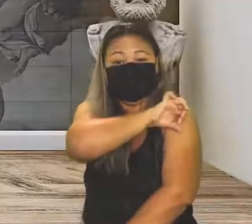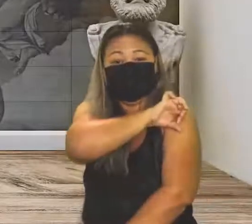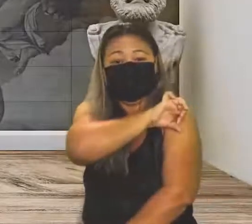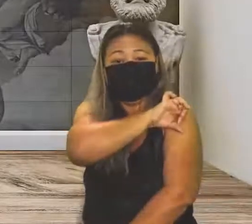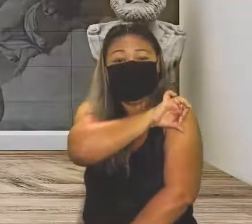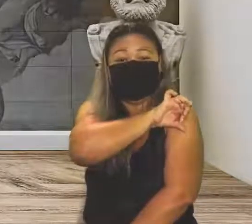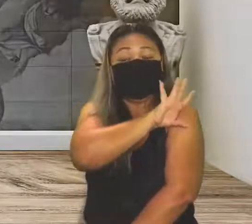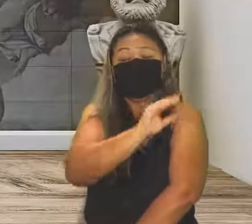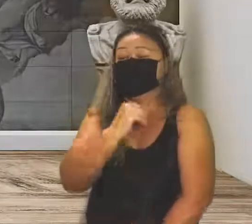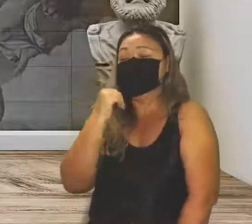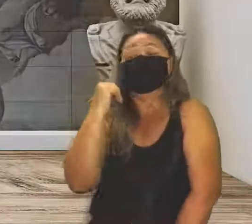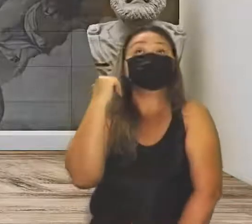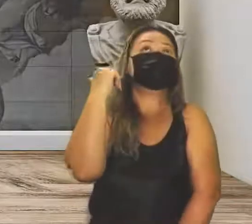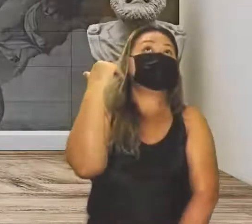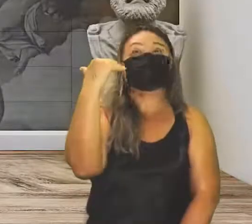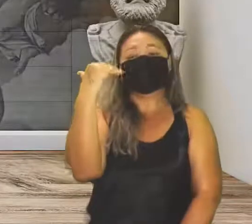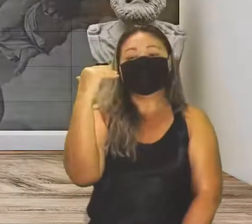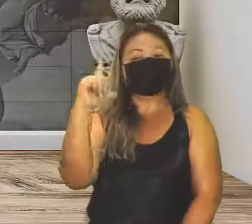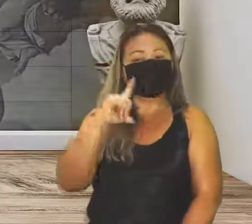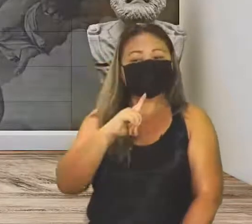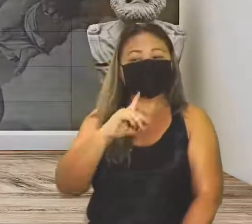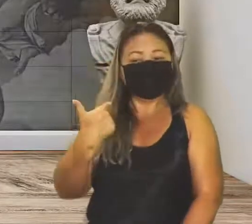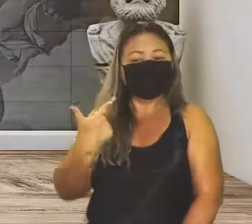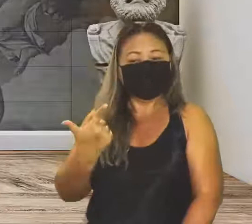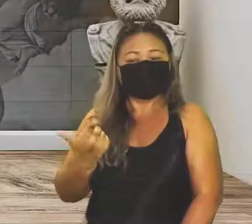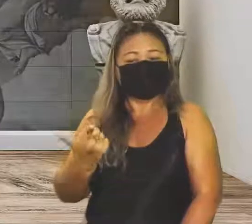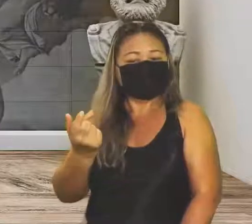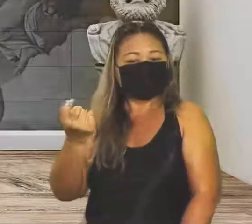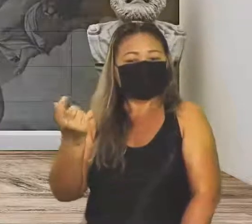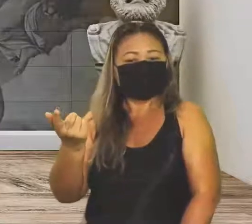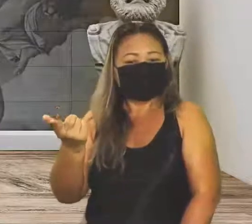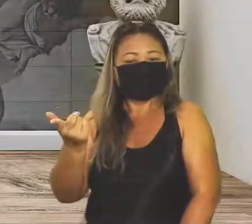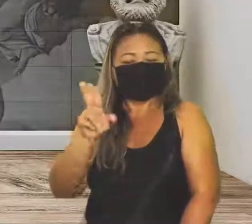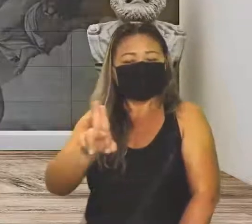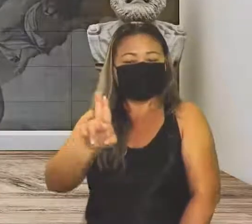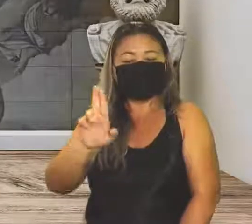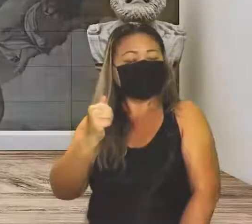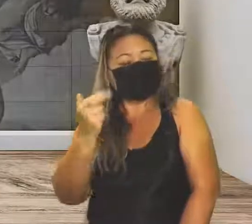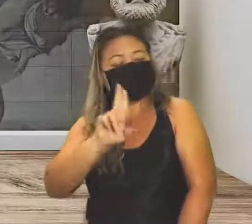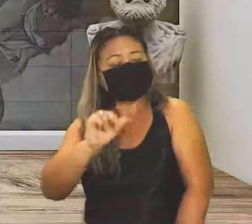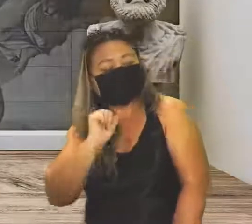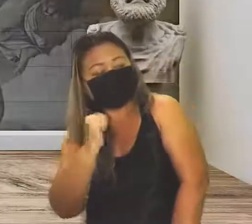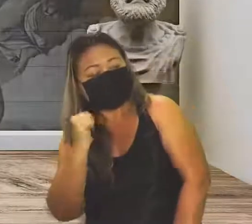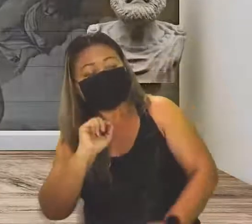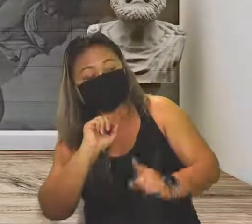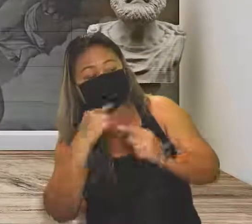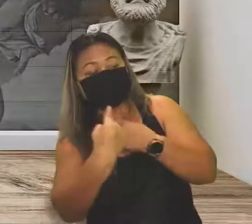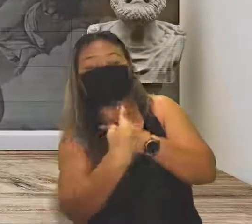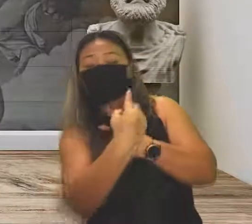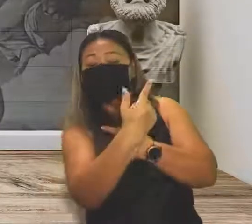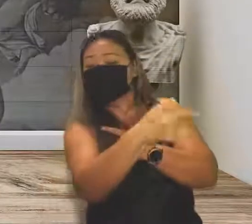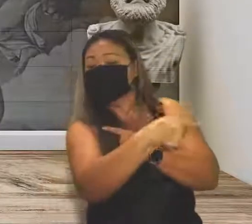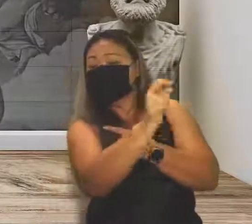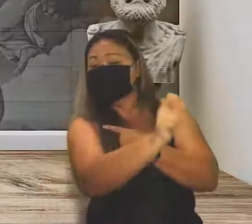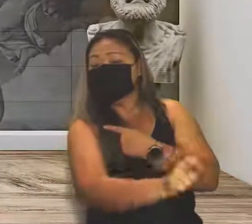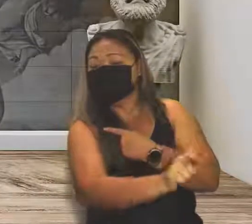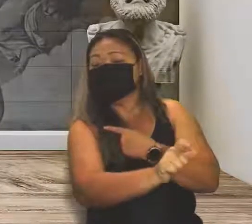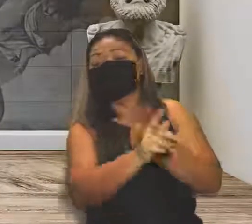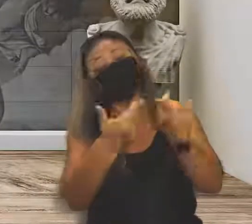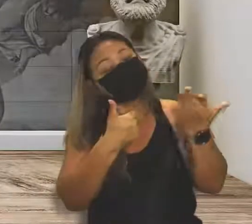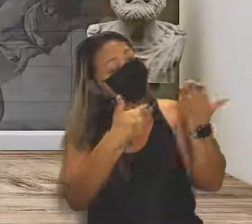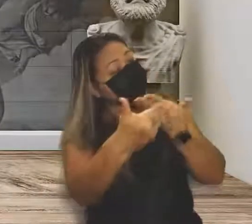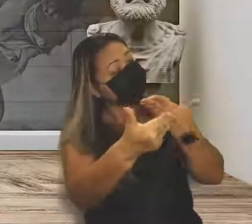que superioridade eu tenho, né? Que é essa que eu posso usar contra o outro. Não, você tem que chegar e dialogar com vários